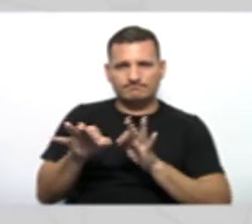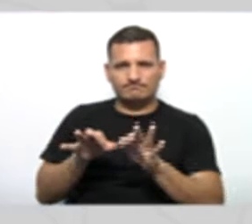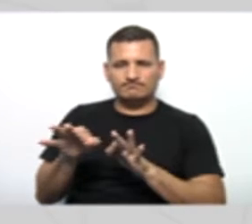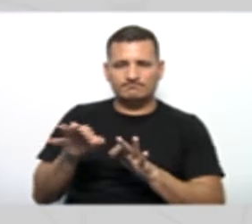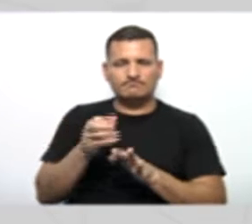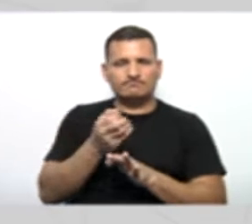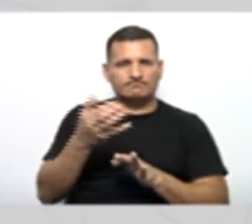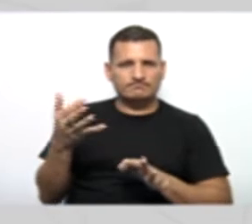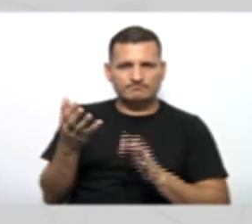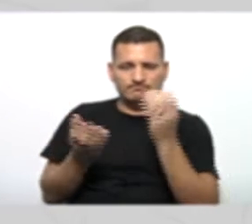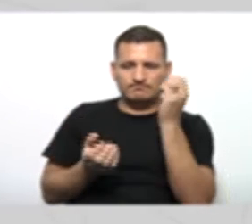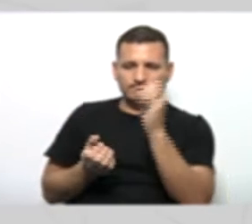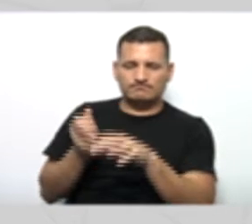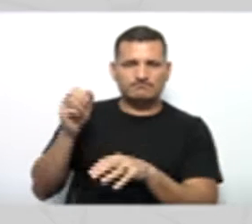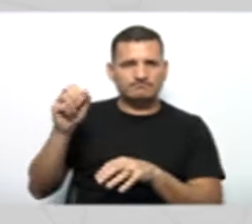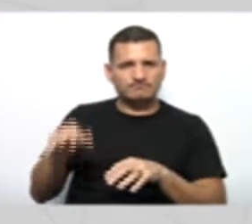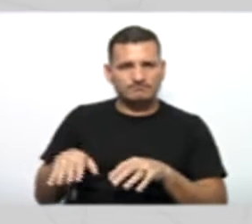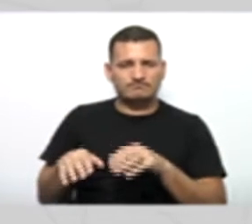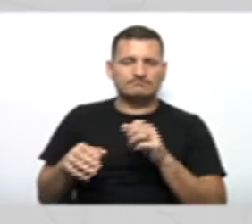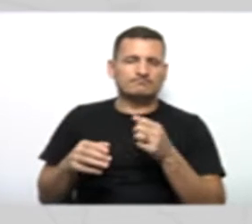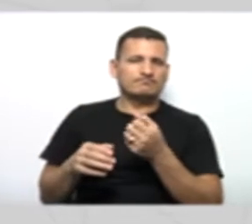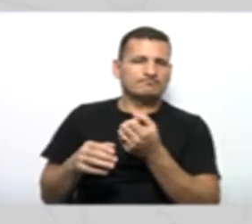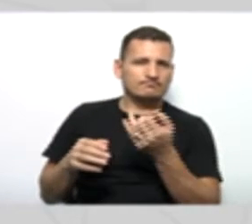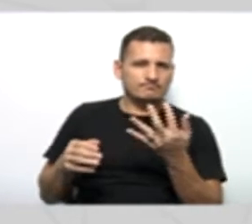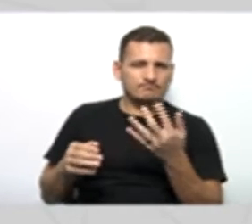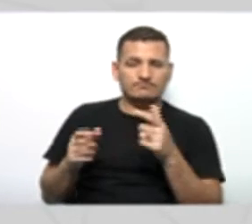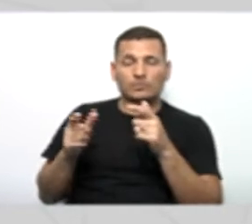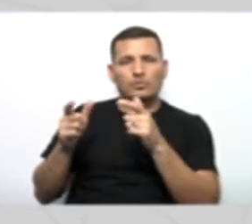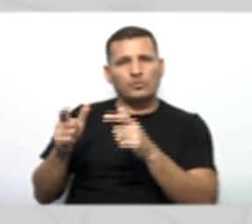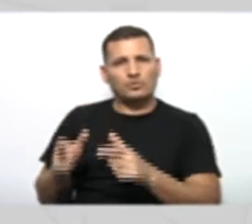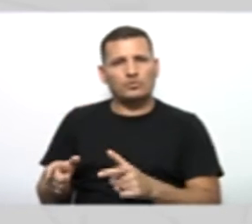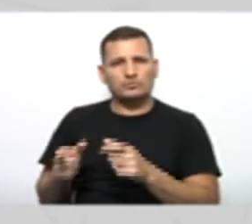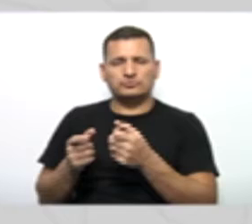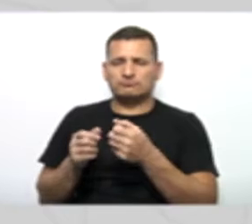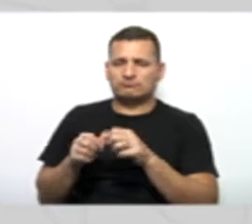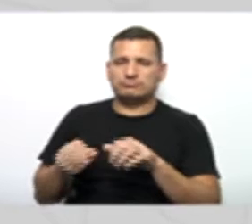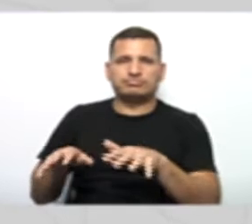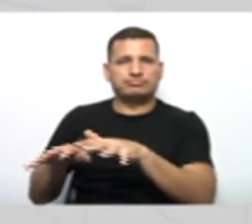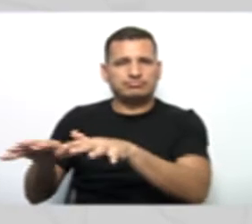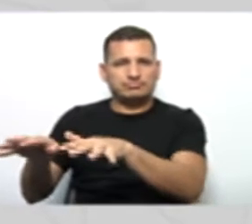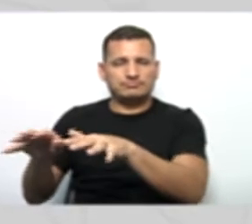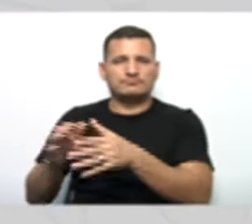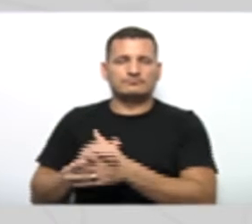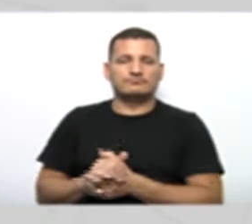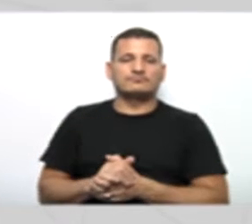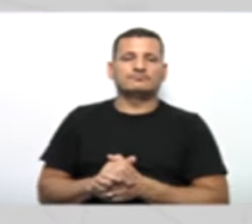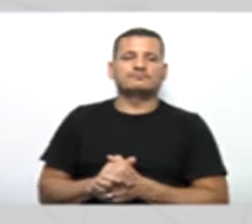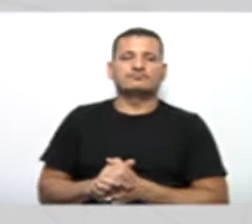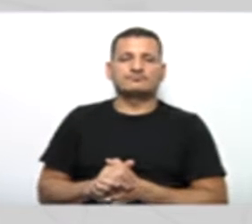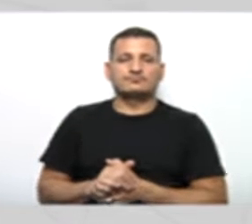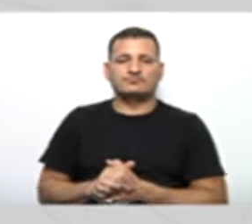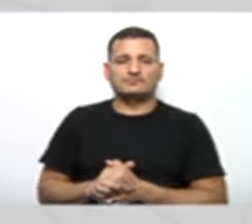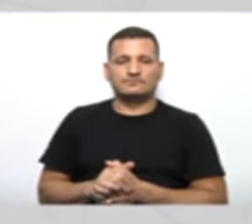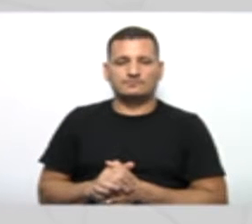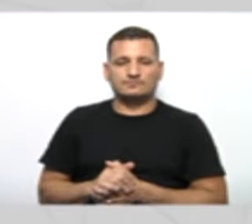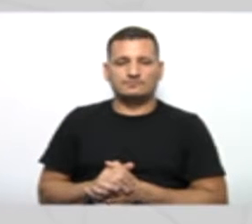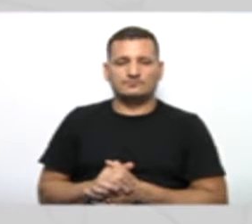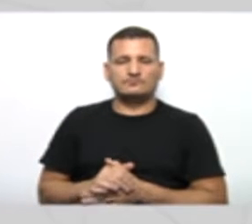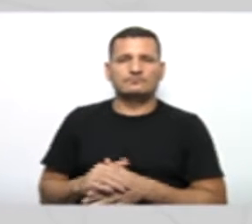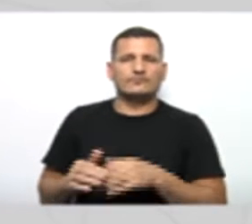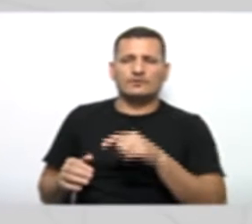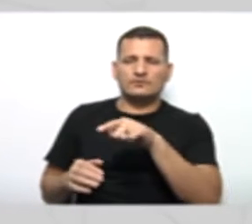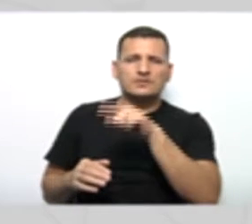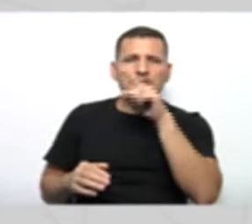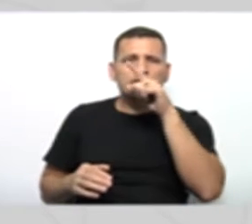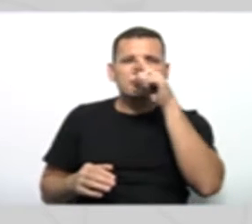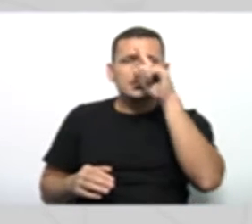quantidade de resíduo que está sendo liberado, onde ele está sendo liberado e qual a gravidade